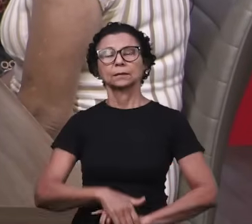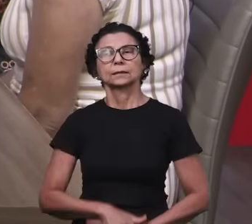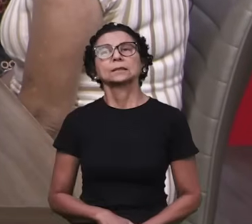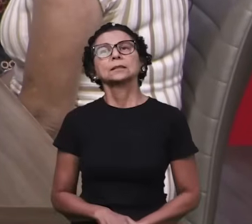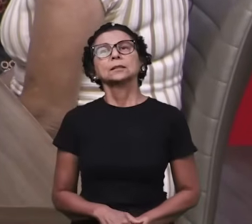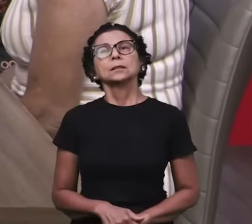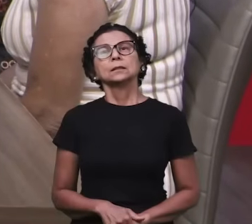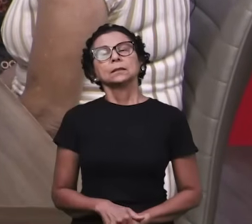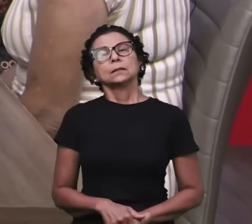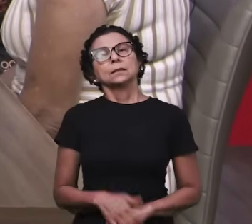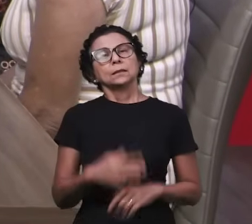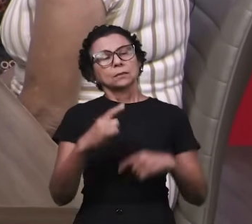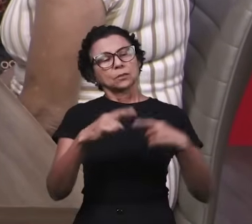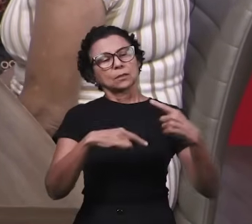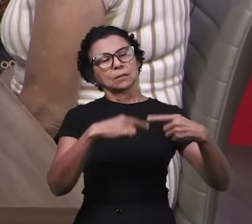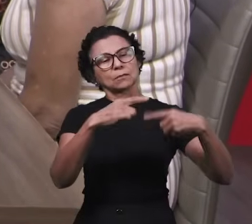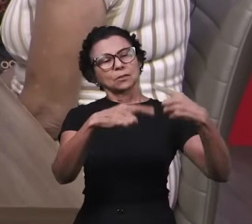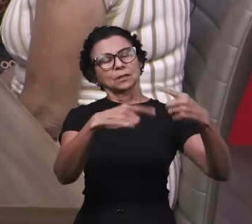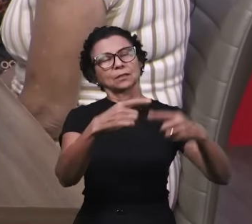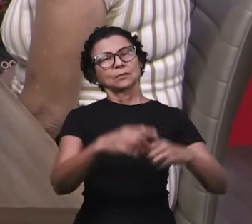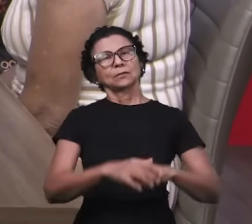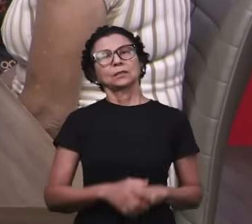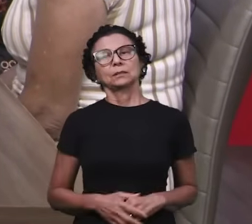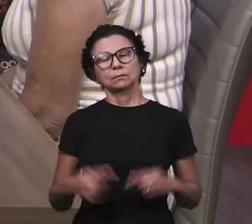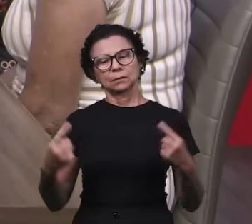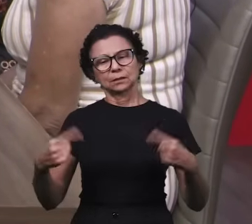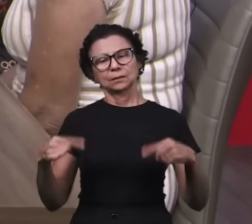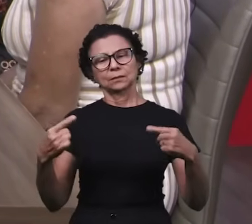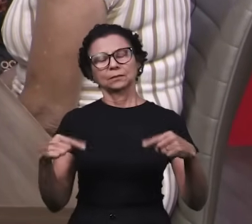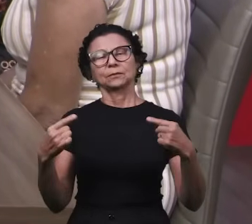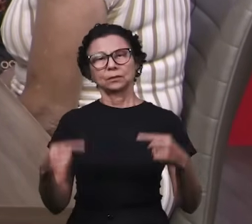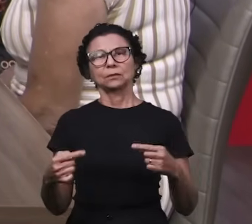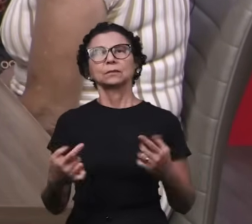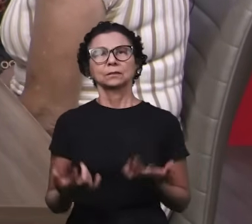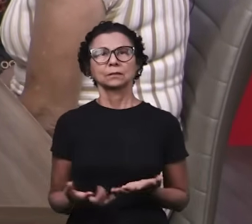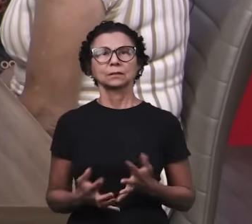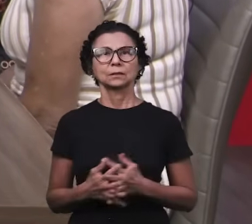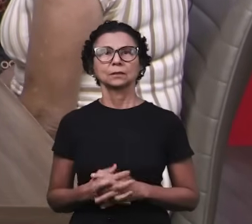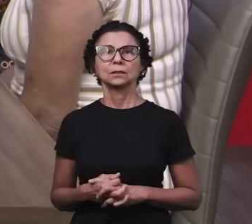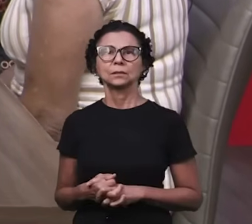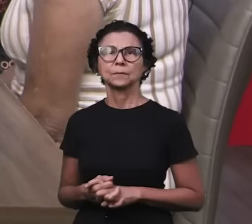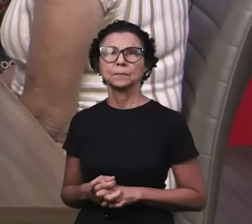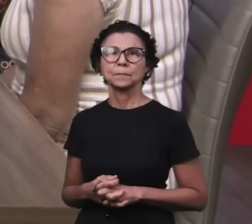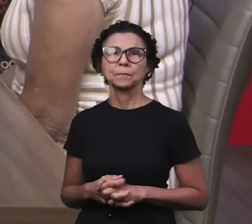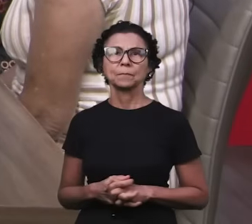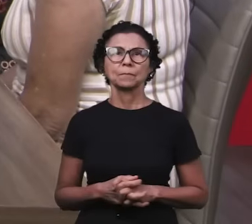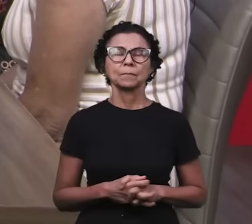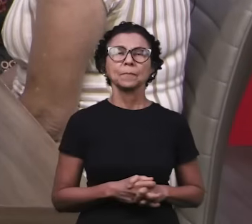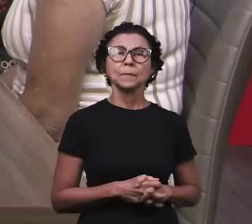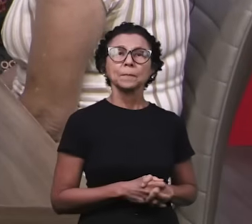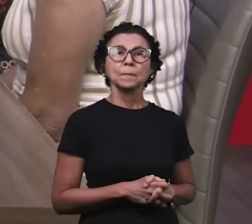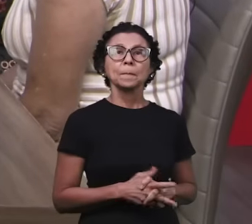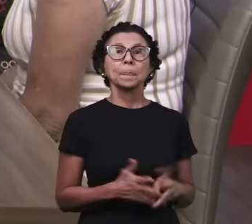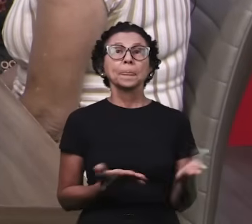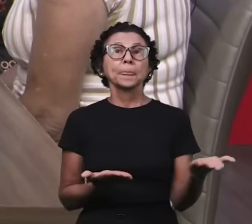cada geração, ela vai tendo seus desafios, né? E hoje muitos jovens, eles